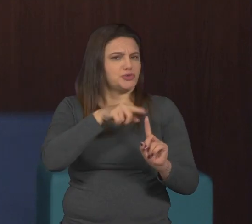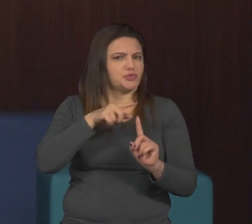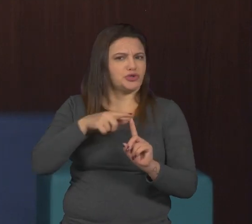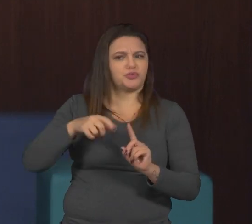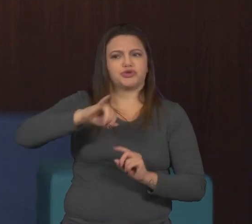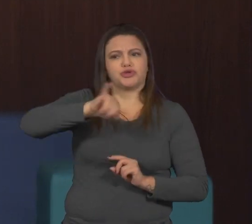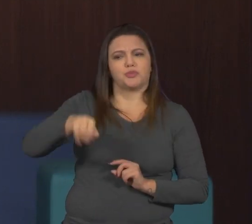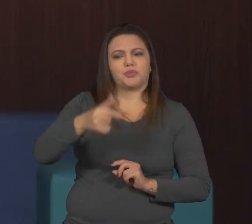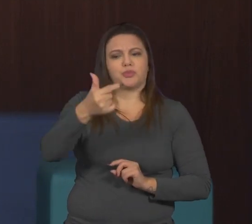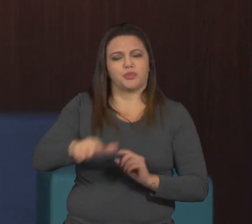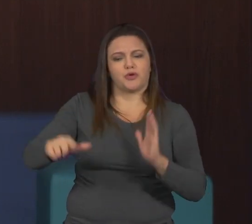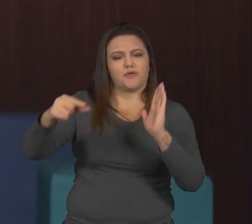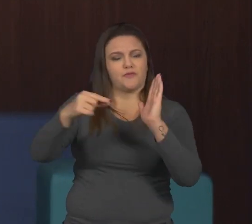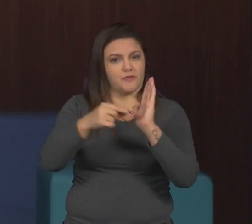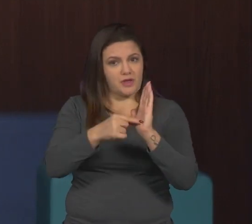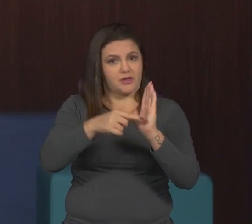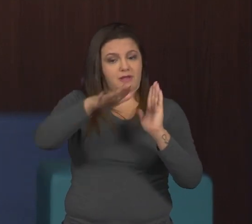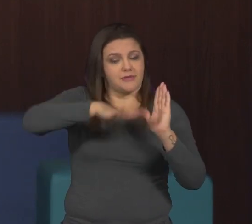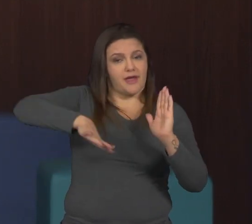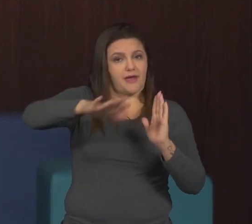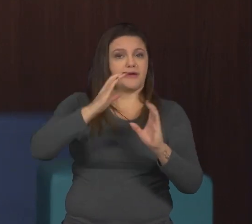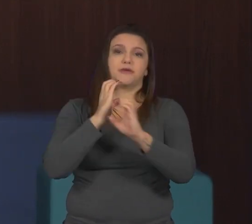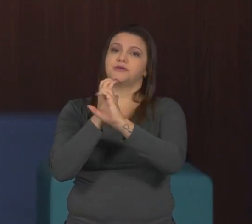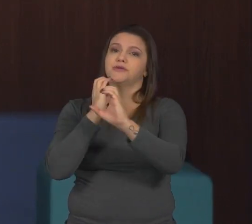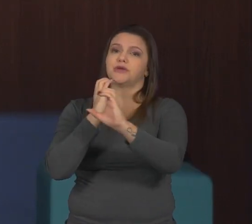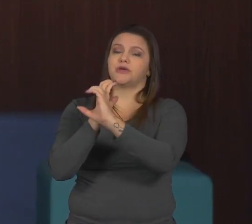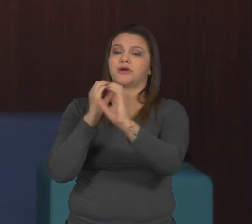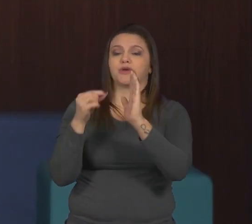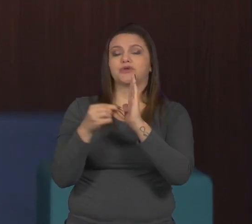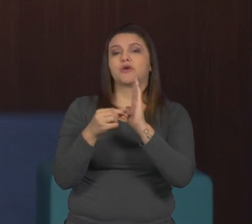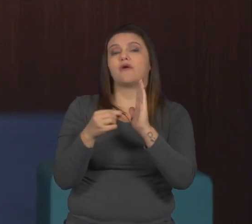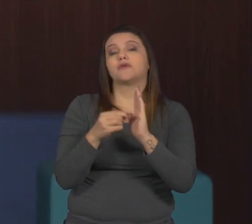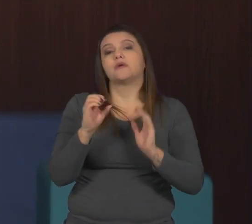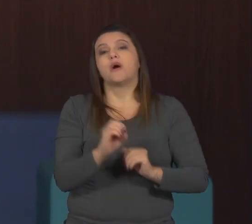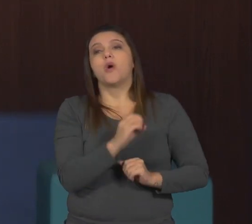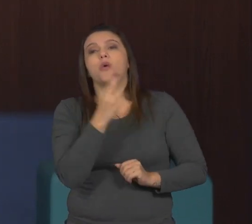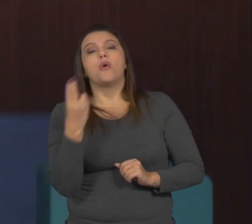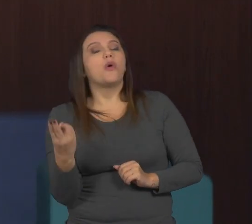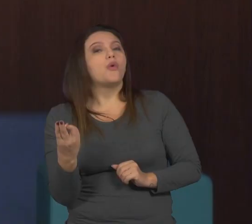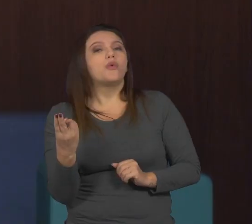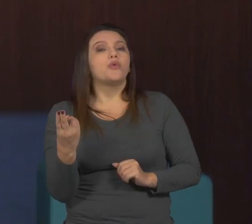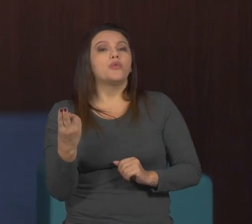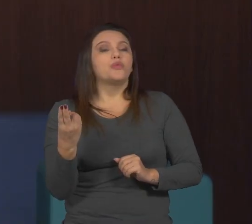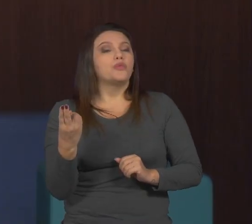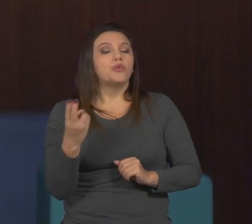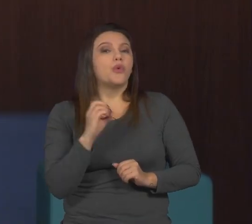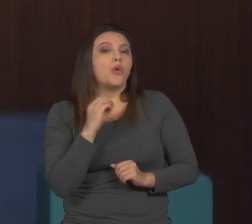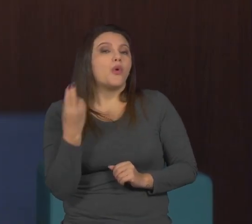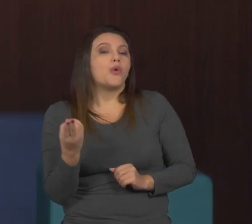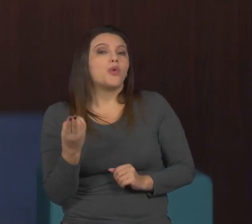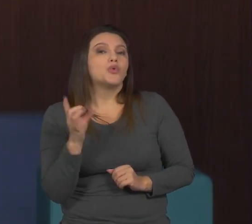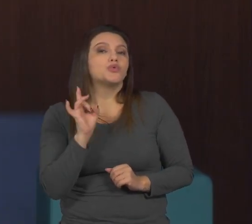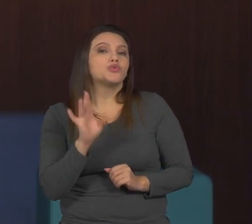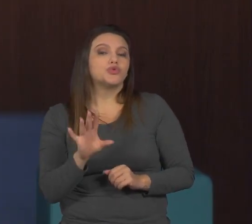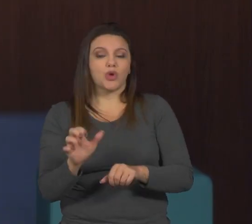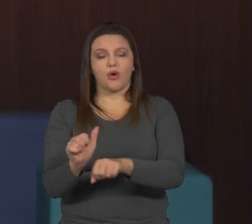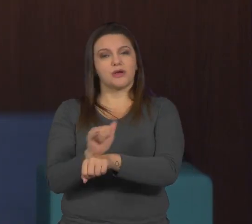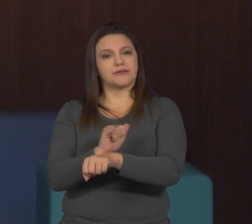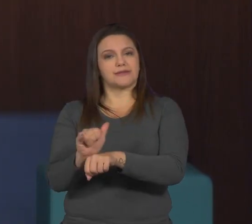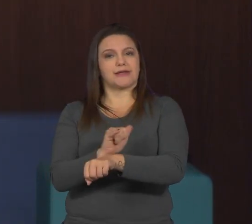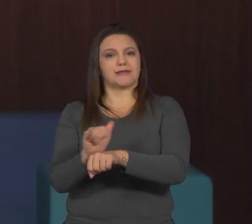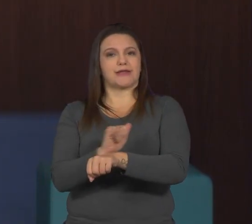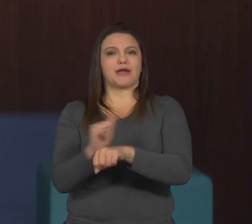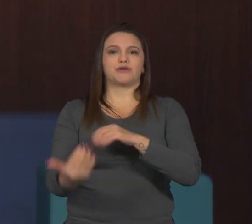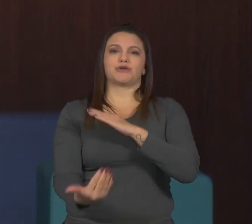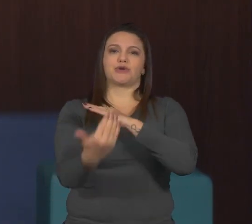de reuso dentro da engenharia de software, ou apenas como uma ferramenta que ajuda